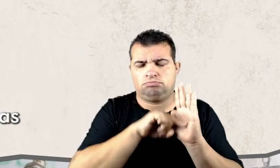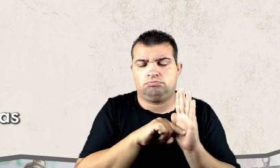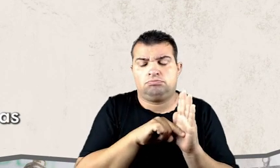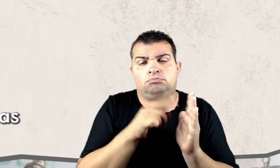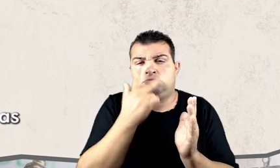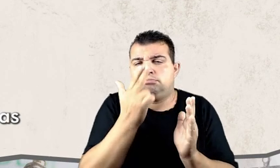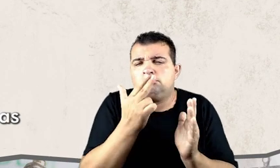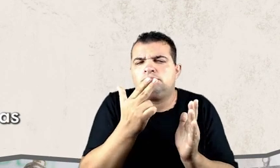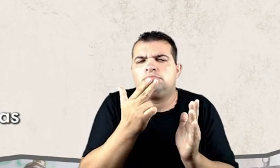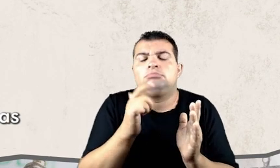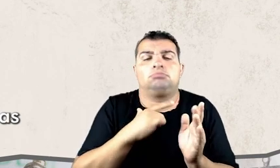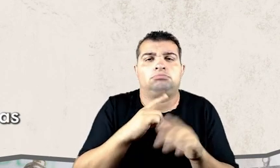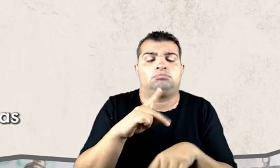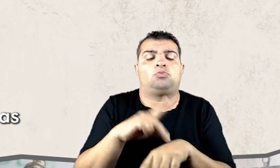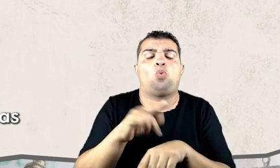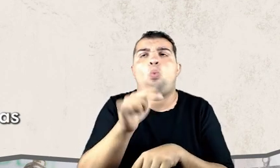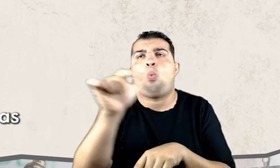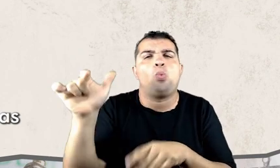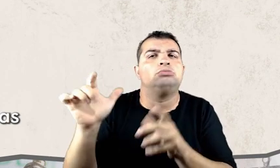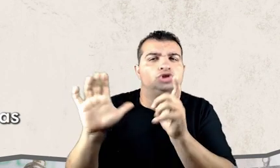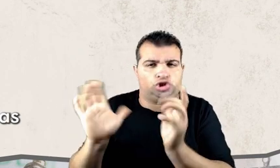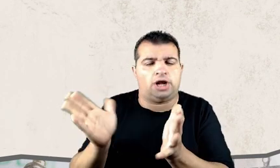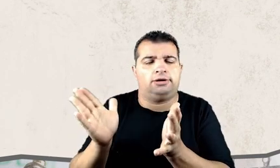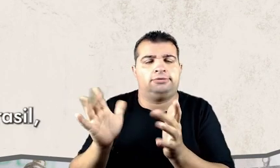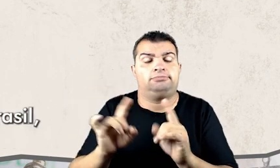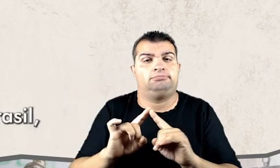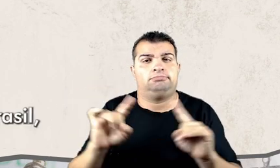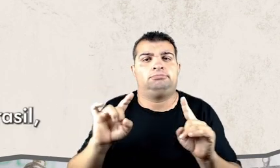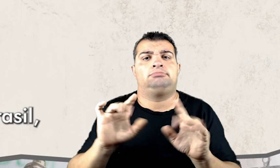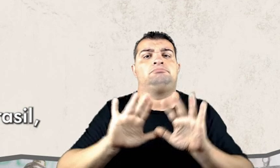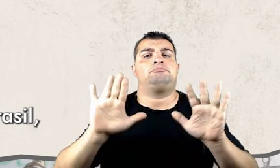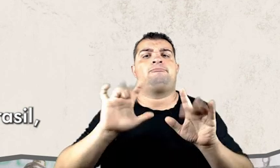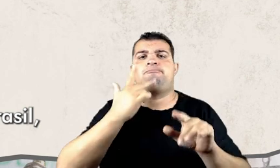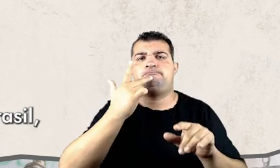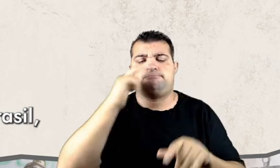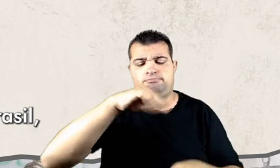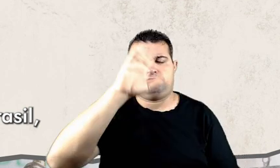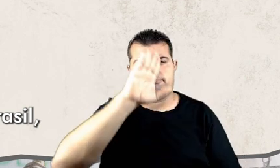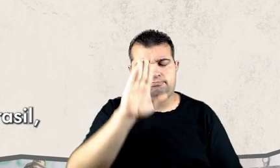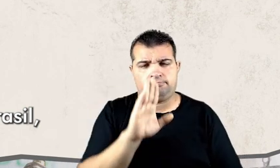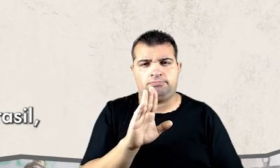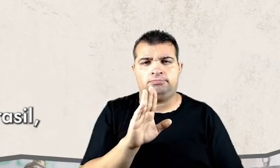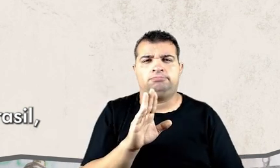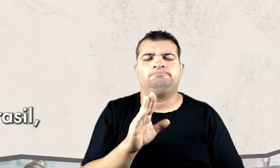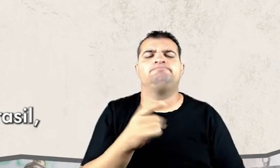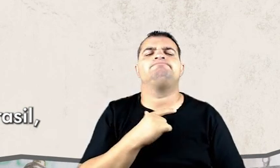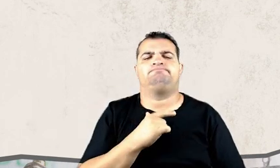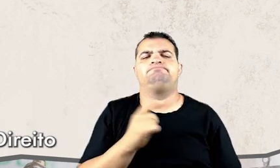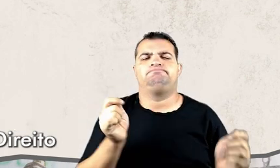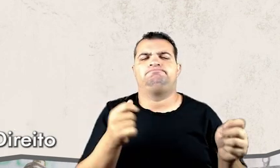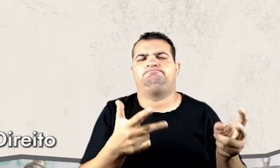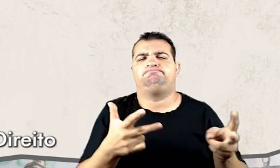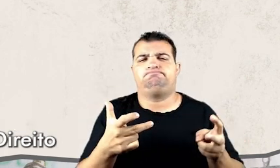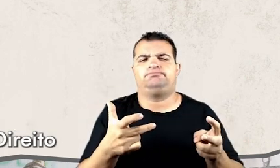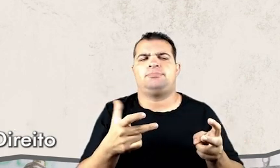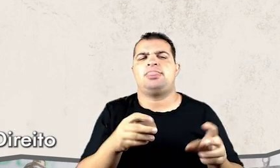semelhantes já estivessem sendo produzidas em outros laboratórios. Mas quando a gente fala em Brasil, nós percebemos